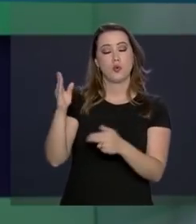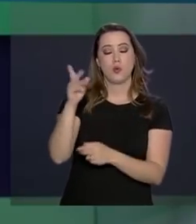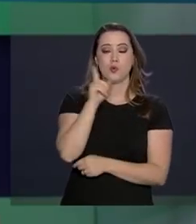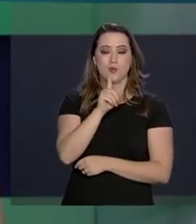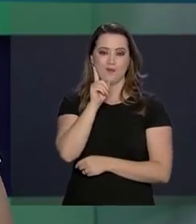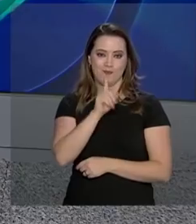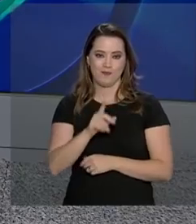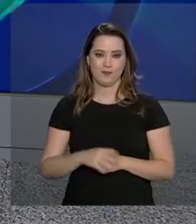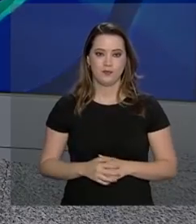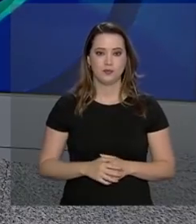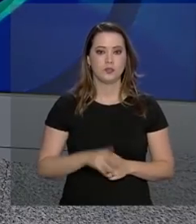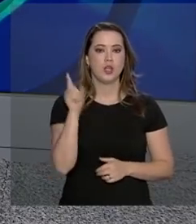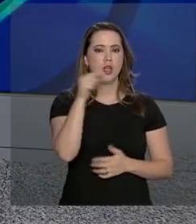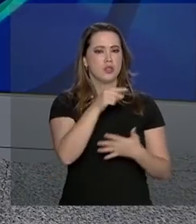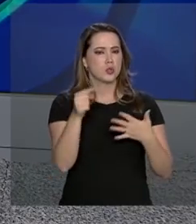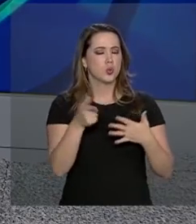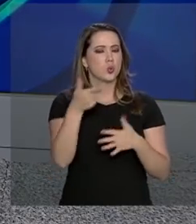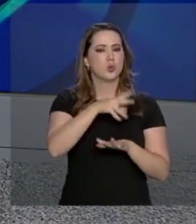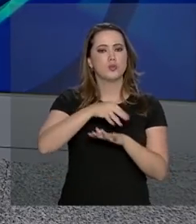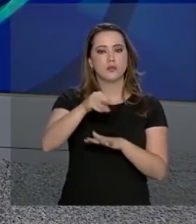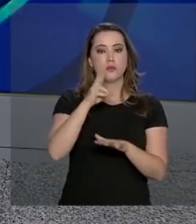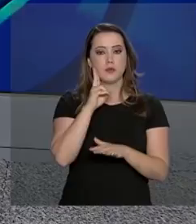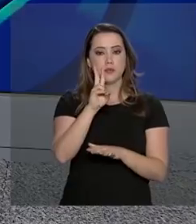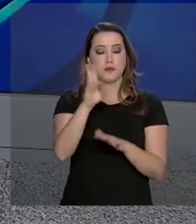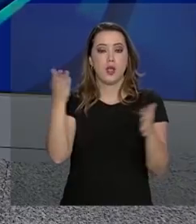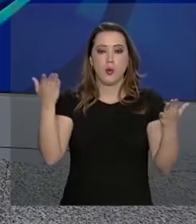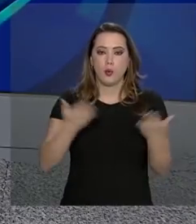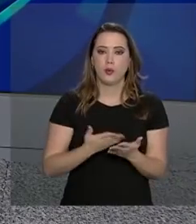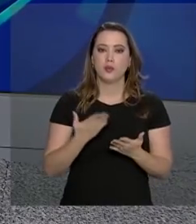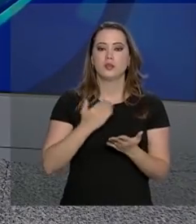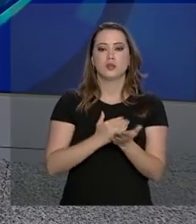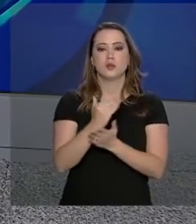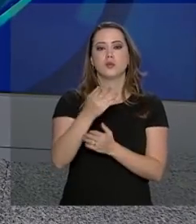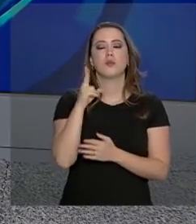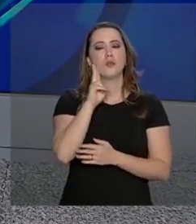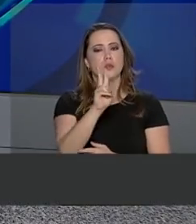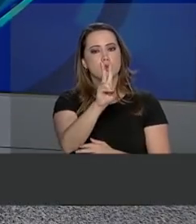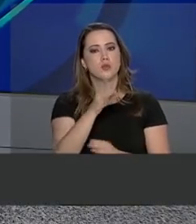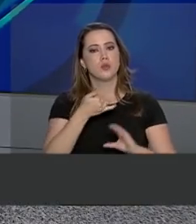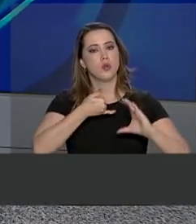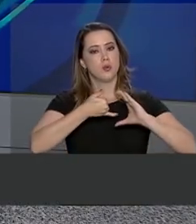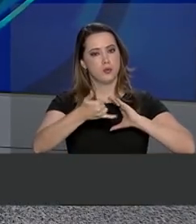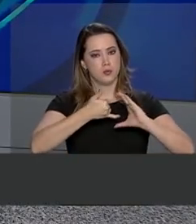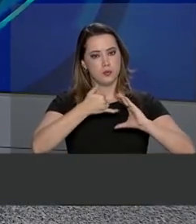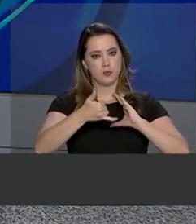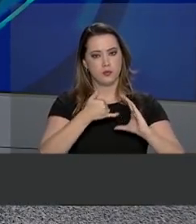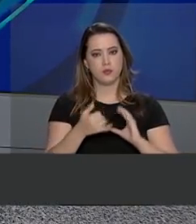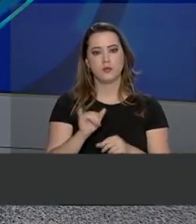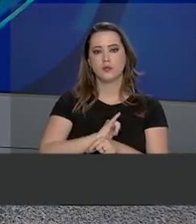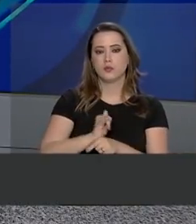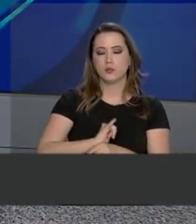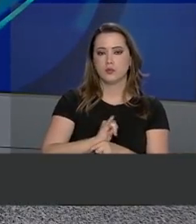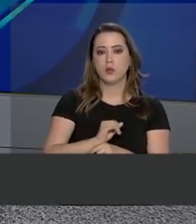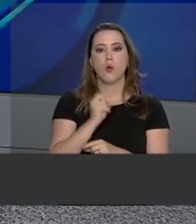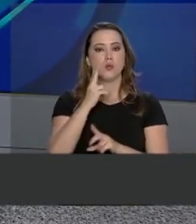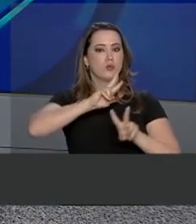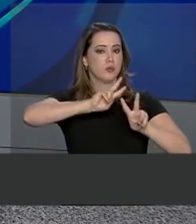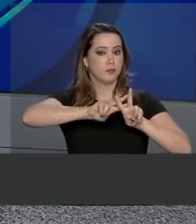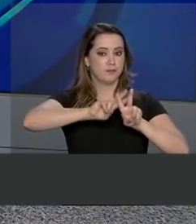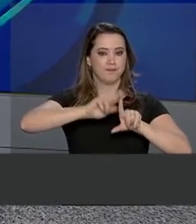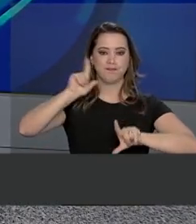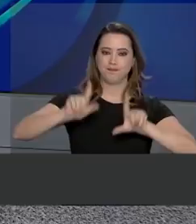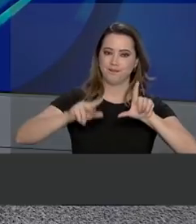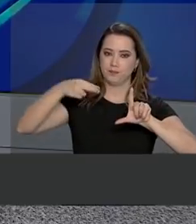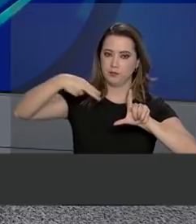dos Estados Unidos. Essas e outras notícias você acompanha agora. E para participar, basta acessar o bate-papo ao vivo no YouTube ou